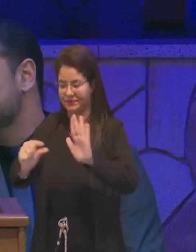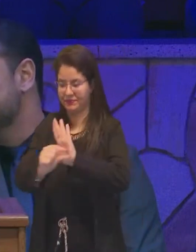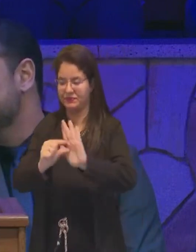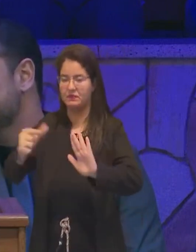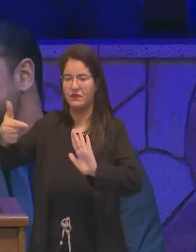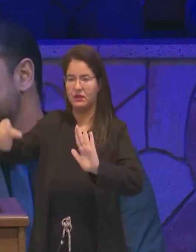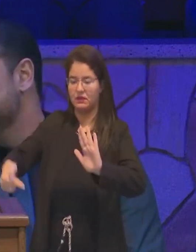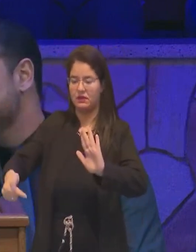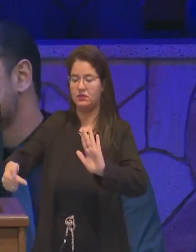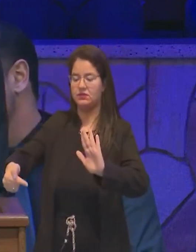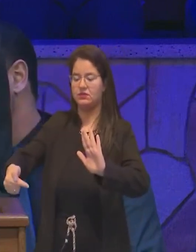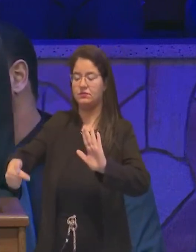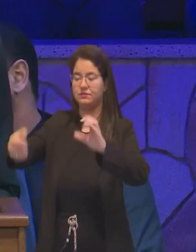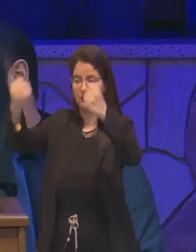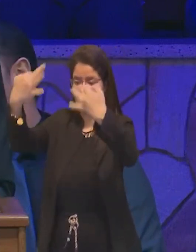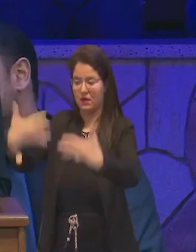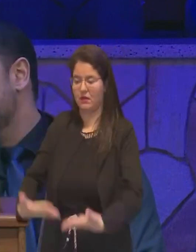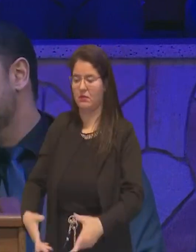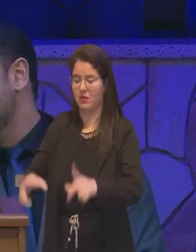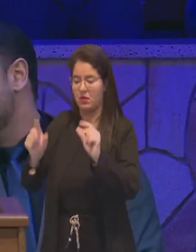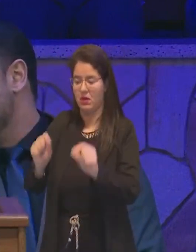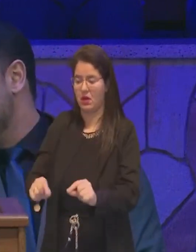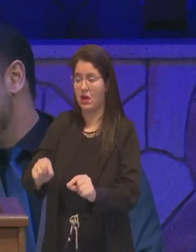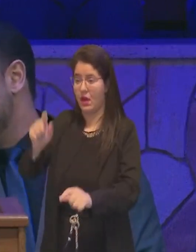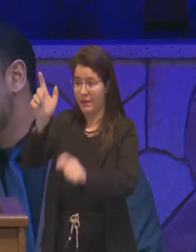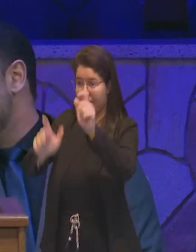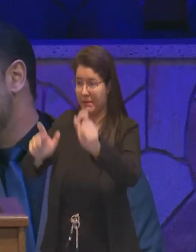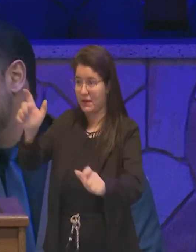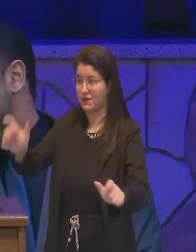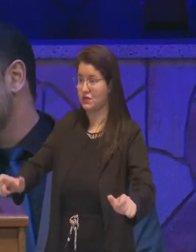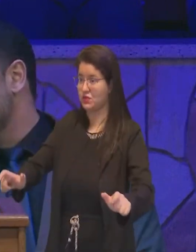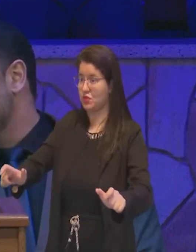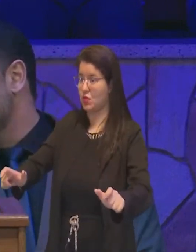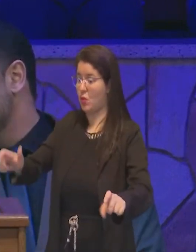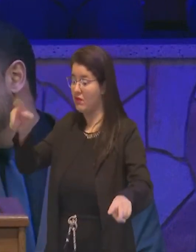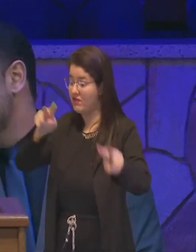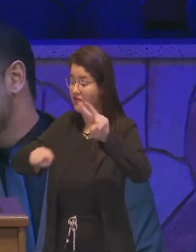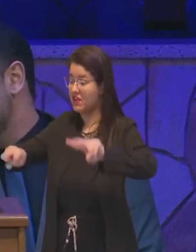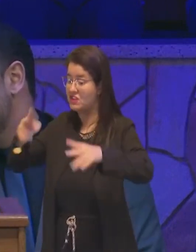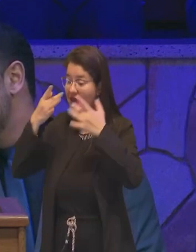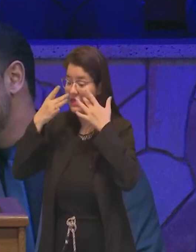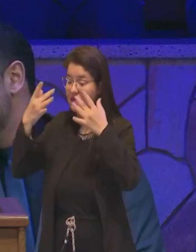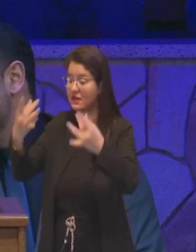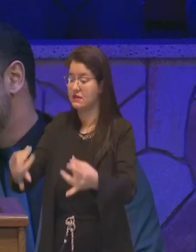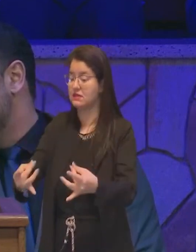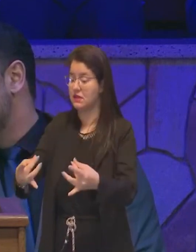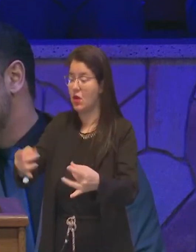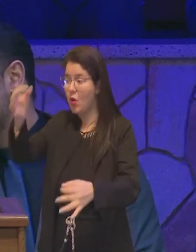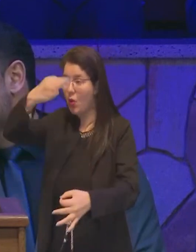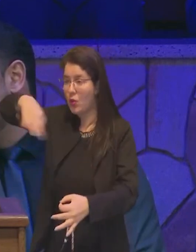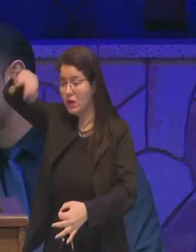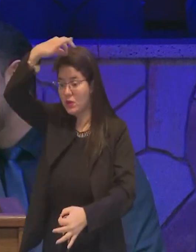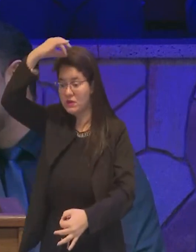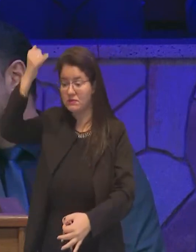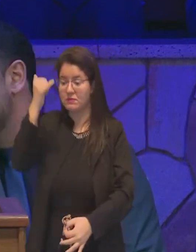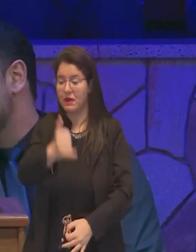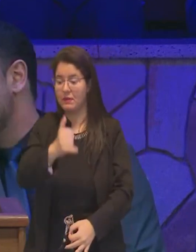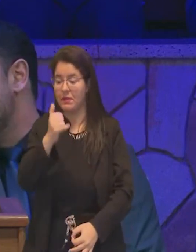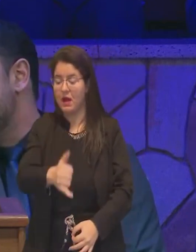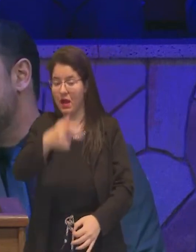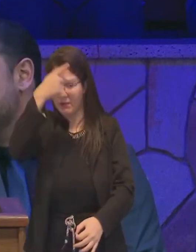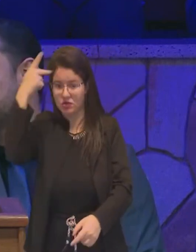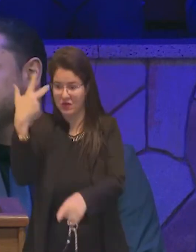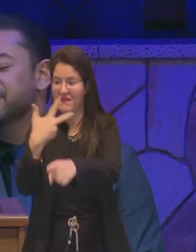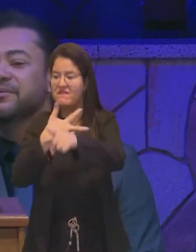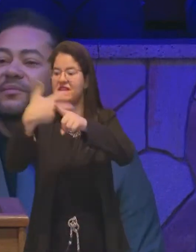7, ele diz: aquele que tem ouvidos, ouça o que o Espírito diz às igrejas. Aquele que vencer, eu darei de comer a árvore